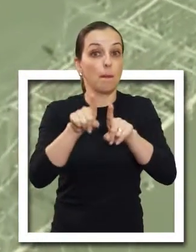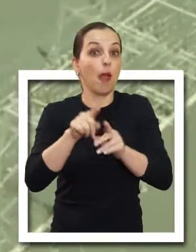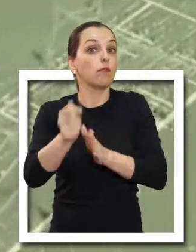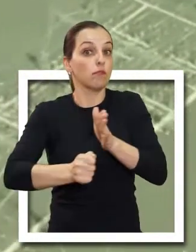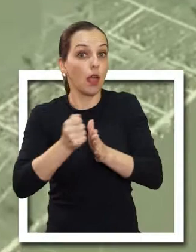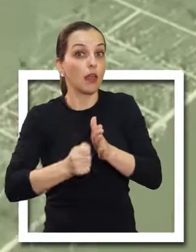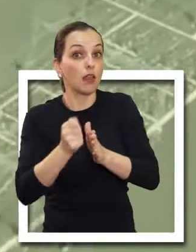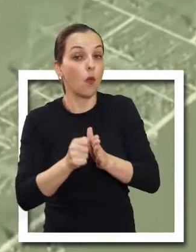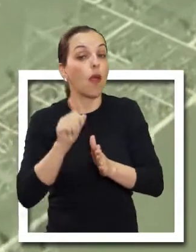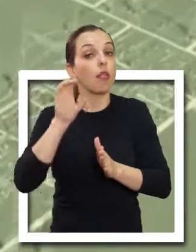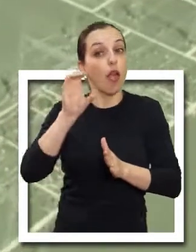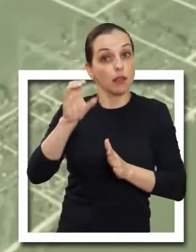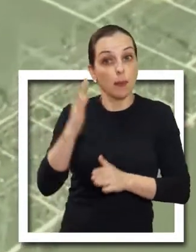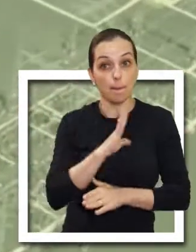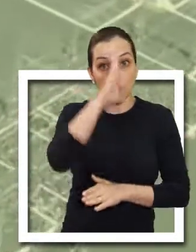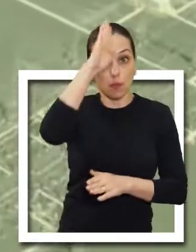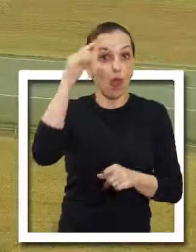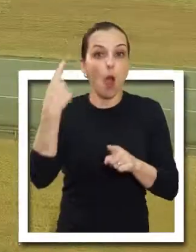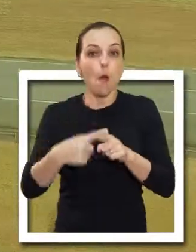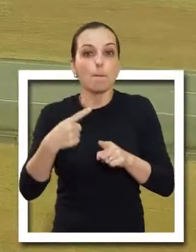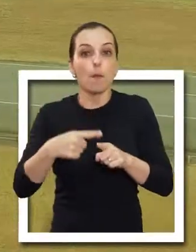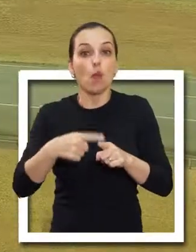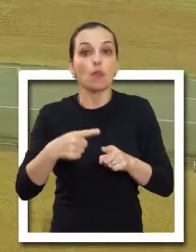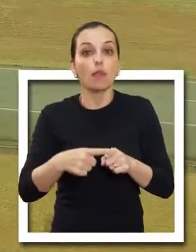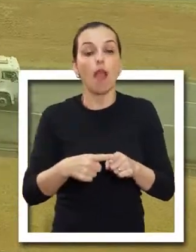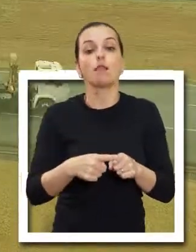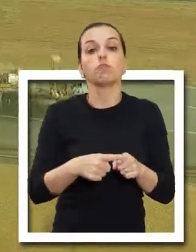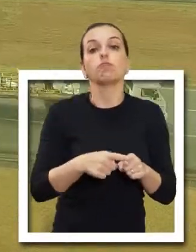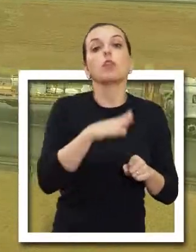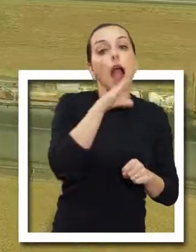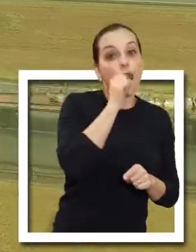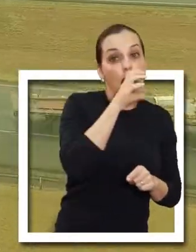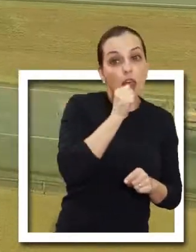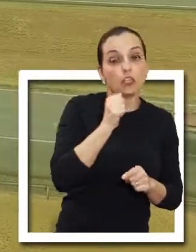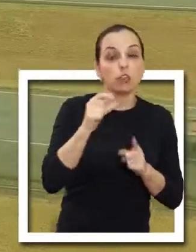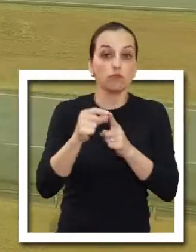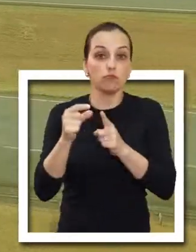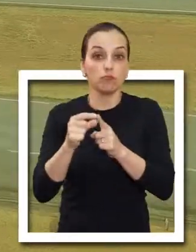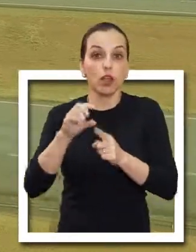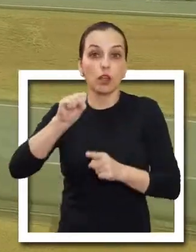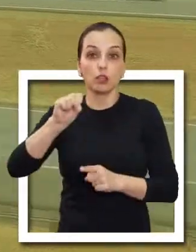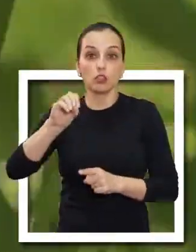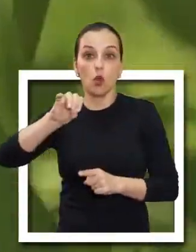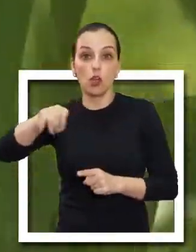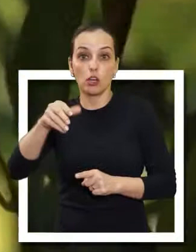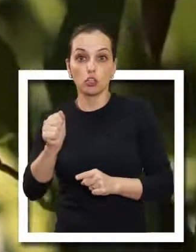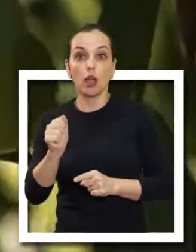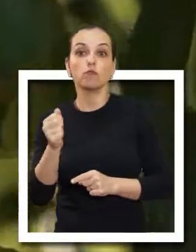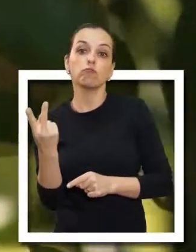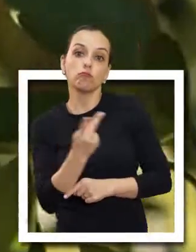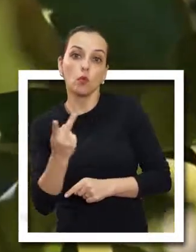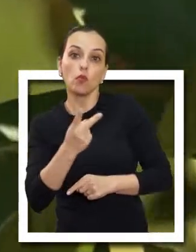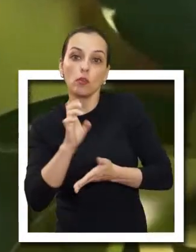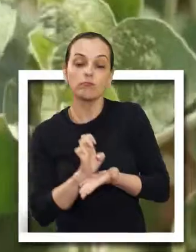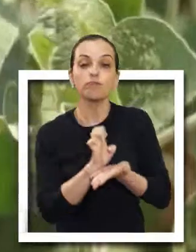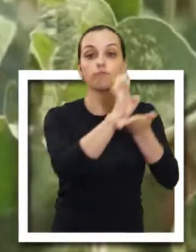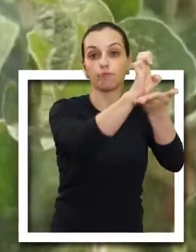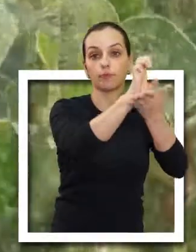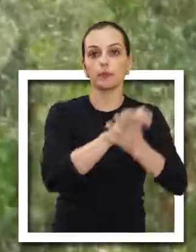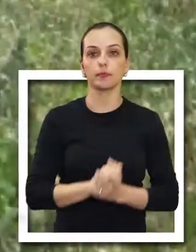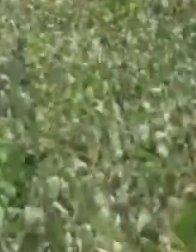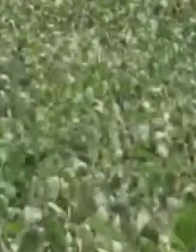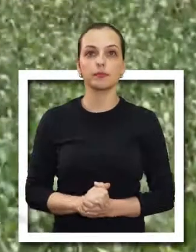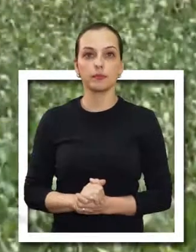de energia do país e tem posição de destaque no ranking das exportações, sobretudo devido ao suco de laranja e à soja.